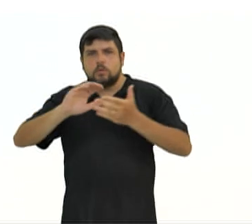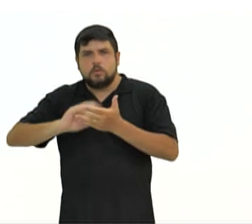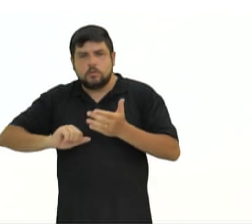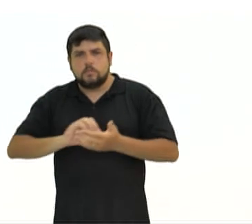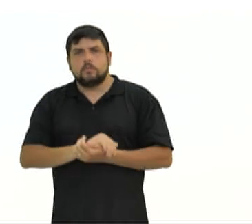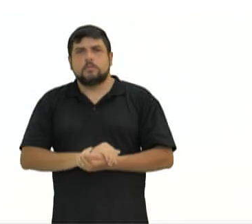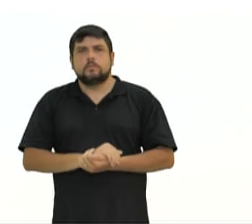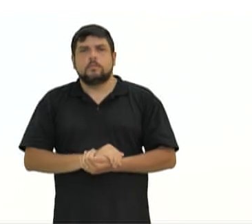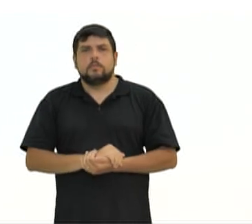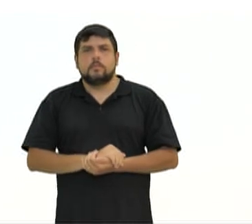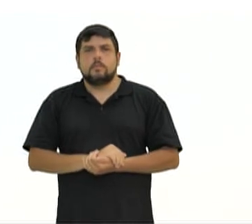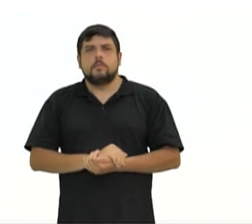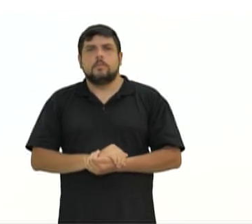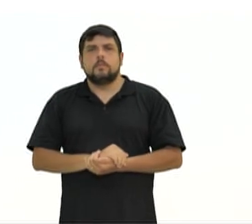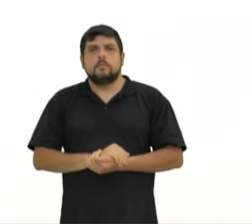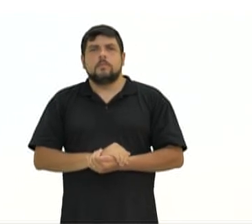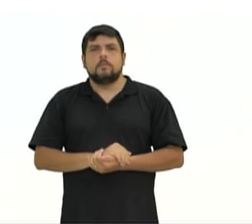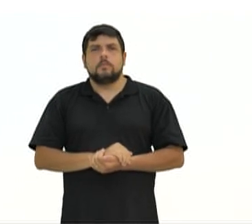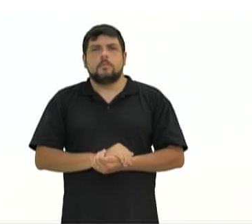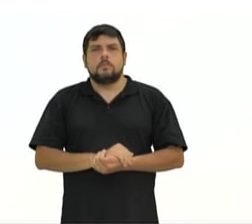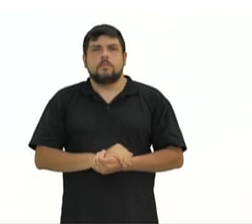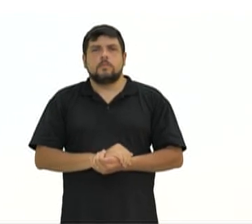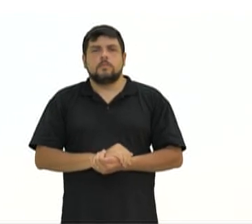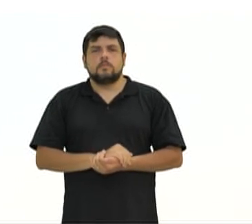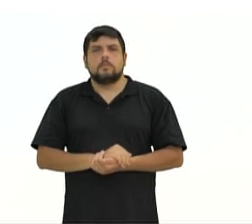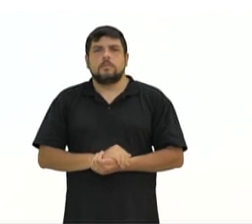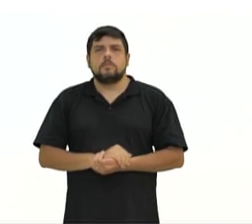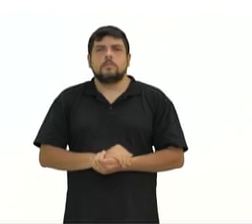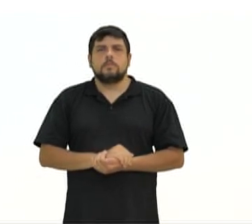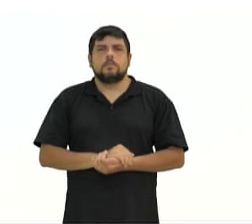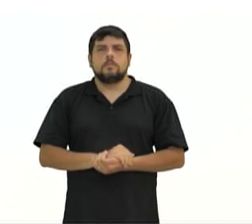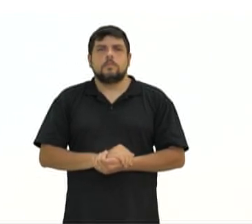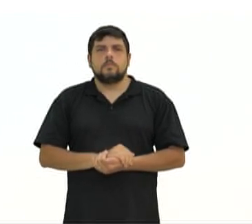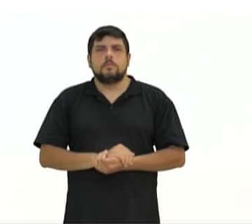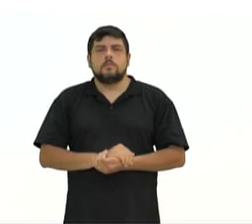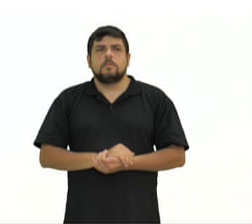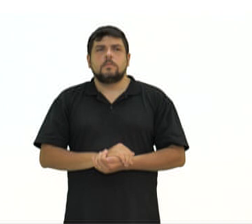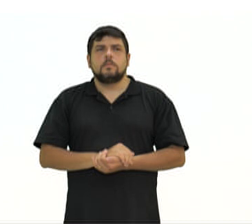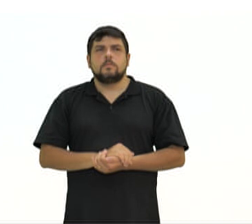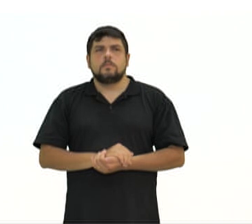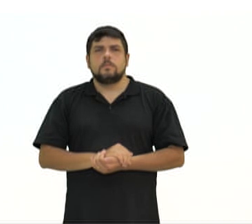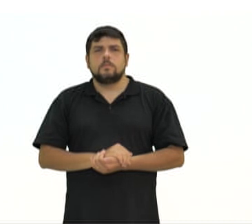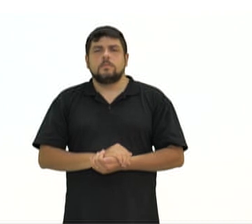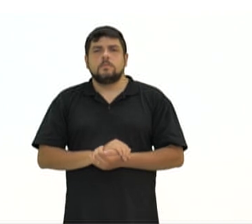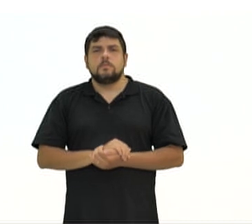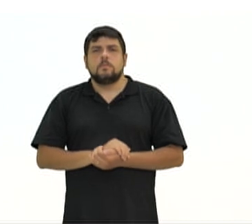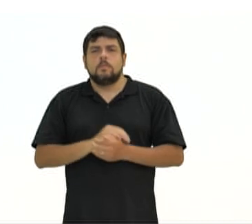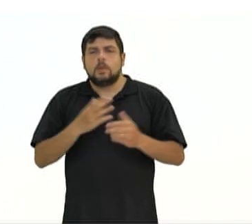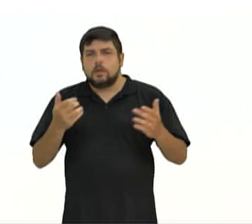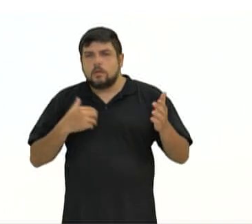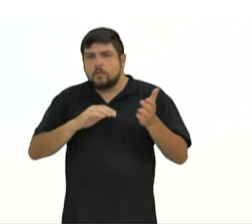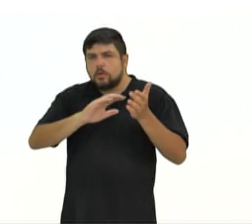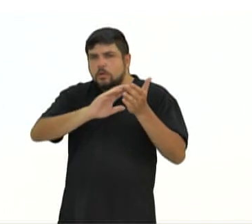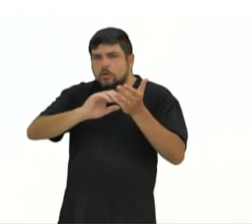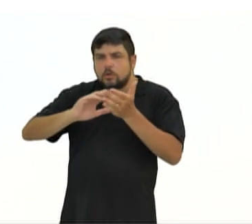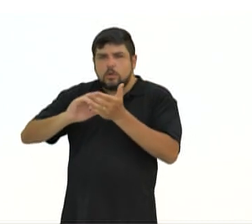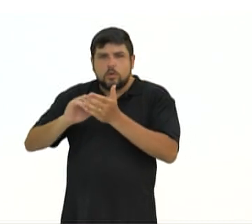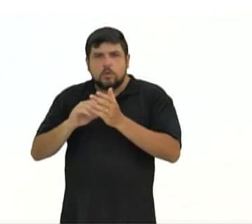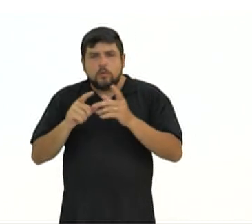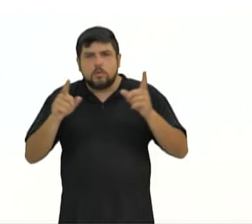cima, 2H+ aqui, com 2H+ aqui em cima. Então, a gente está eliminando e o que sobra forma